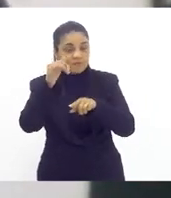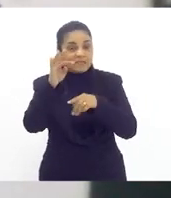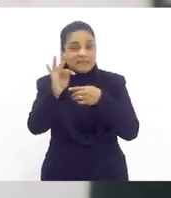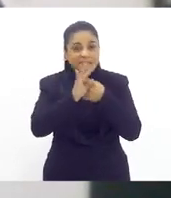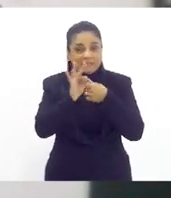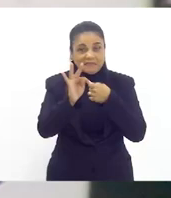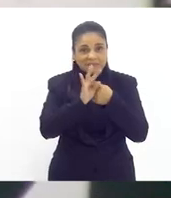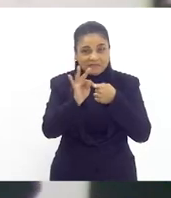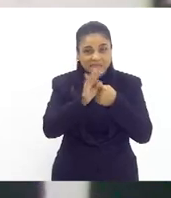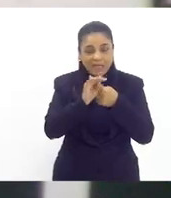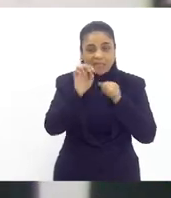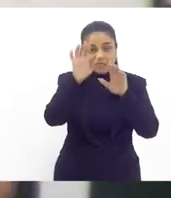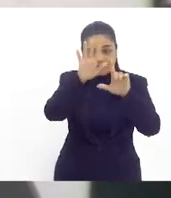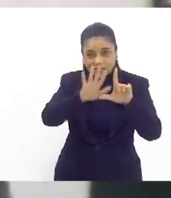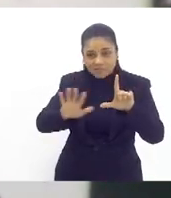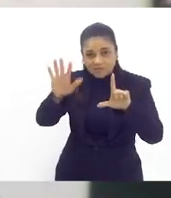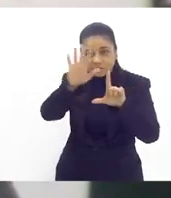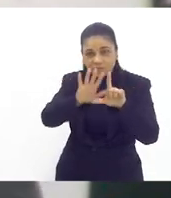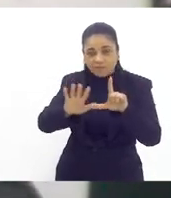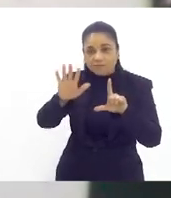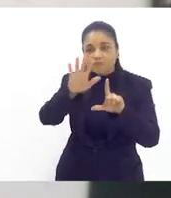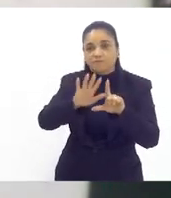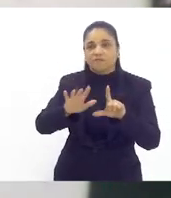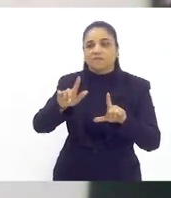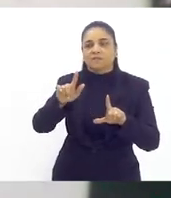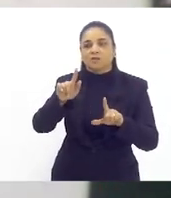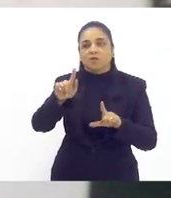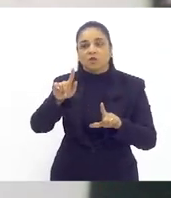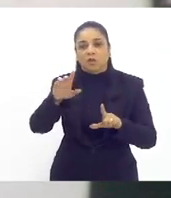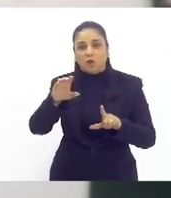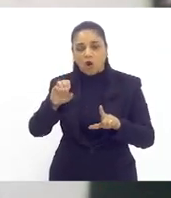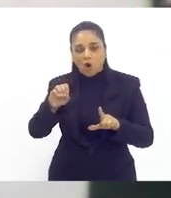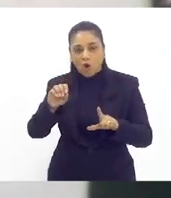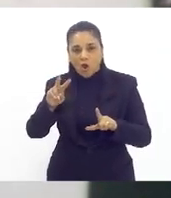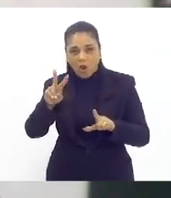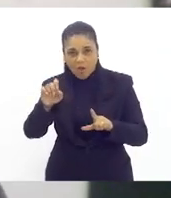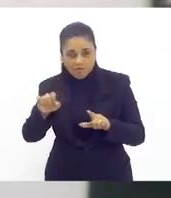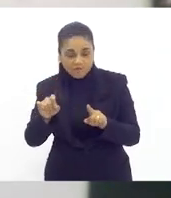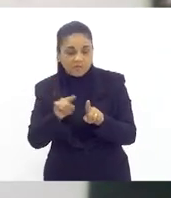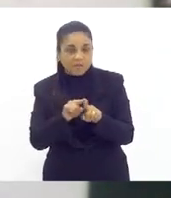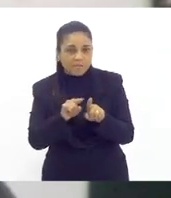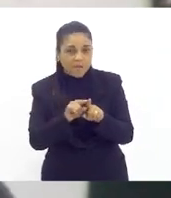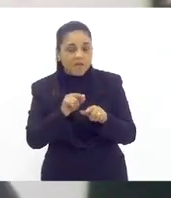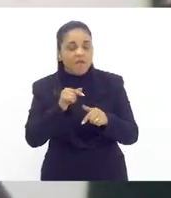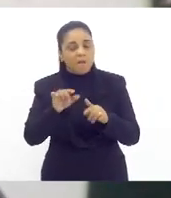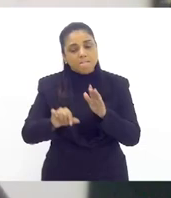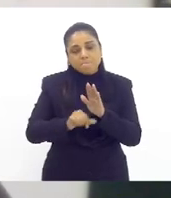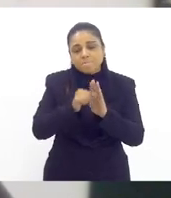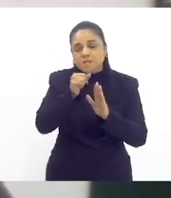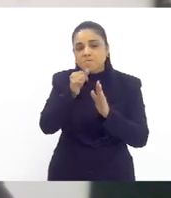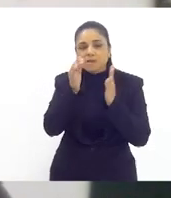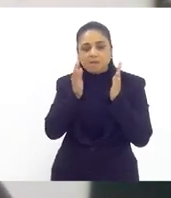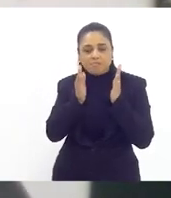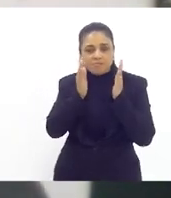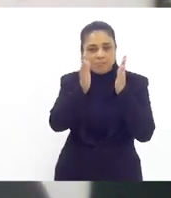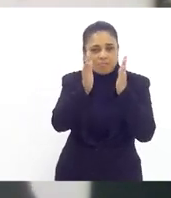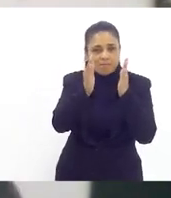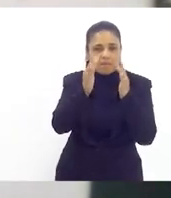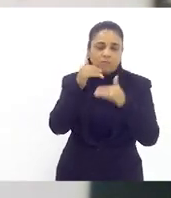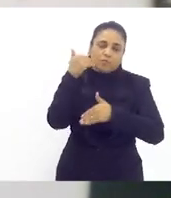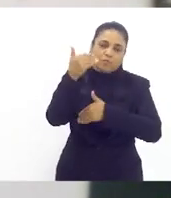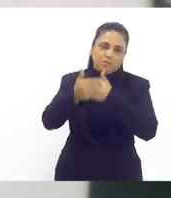que é a plataforma transferir gov que aonde vai subir o plano de ação que a etapa primeira de todo esse processo